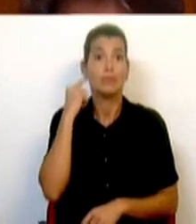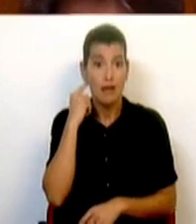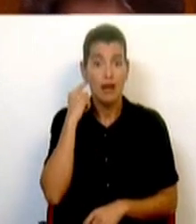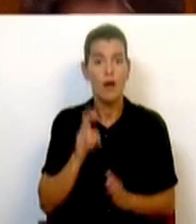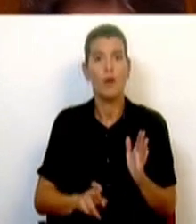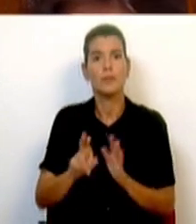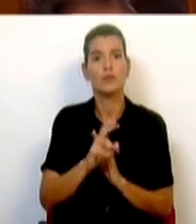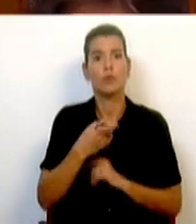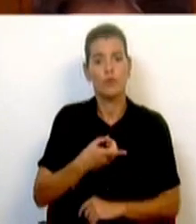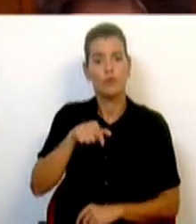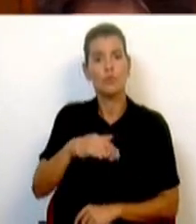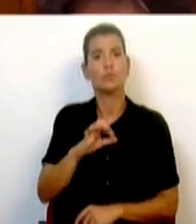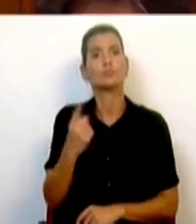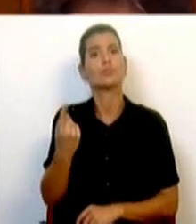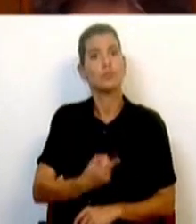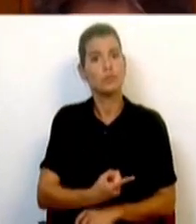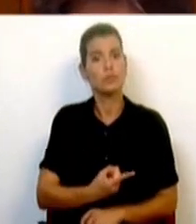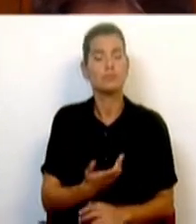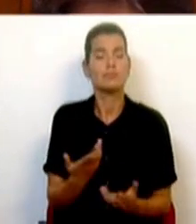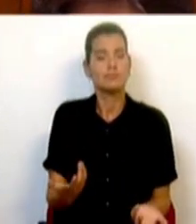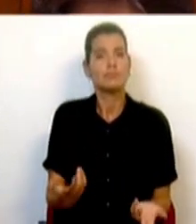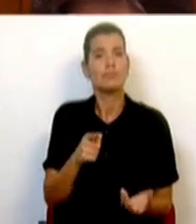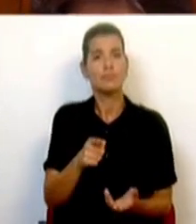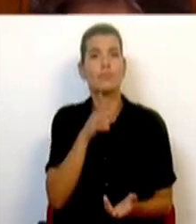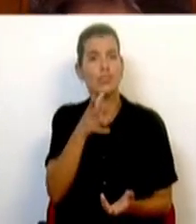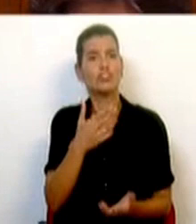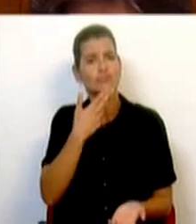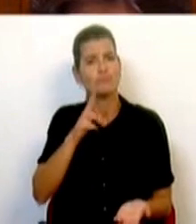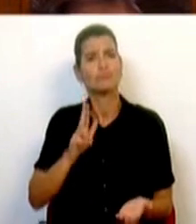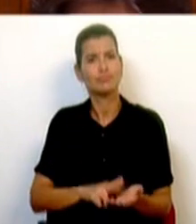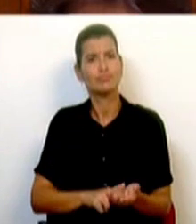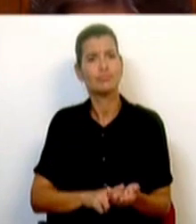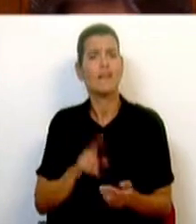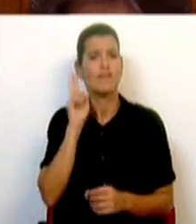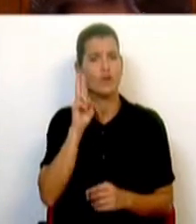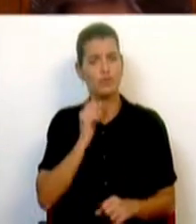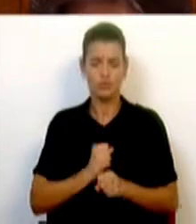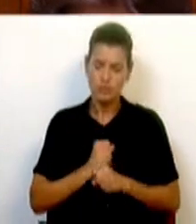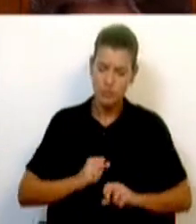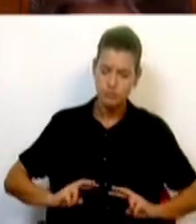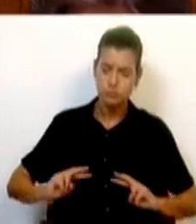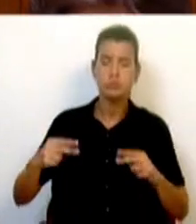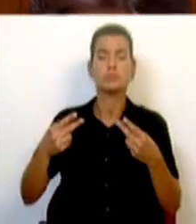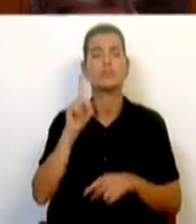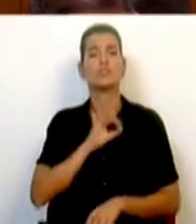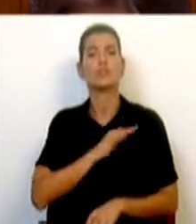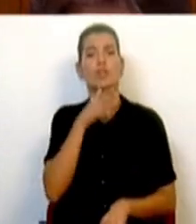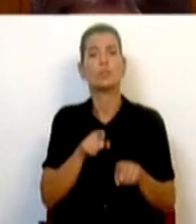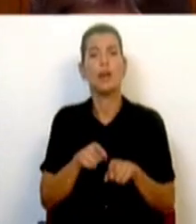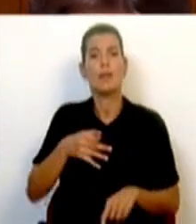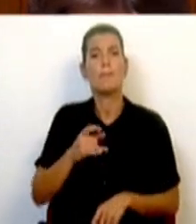de 9,8%. Isto é o que significa verdadeiramente uma valorização de carreiras, Sra. Deputada Paula